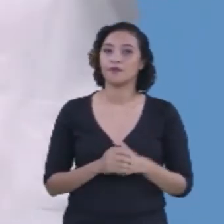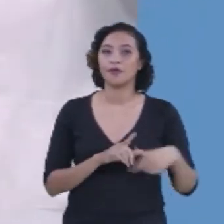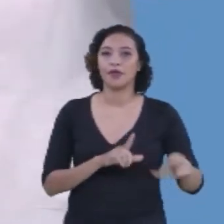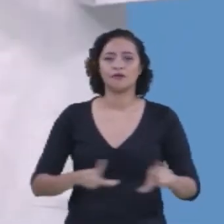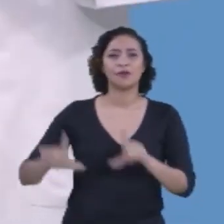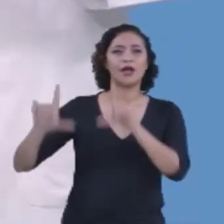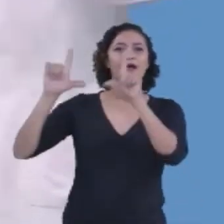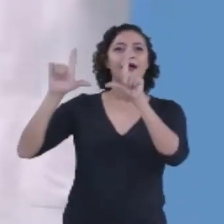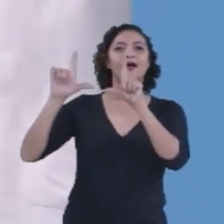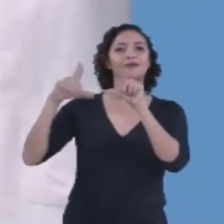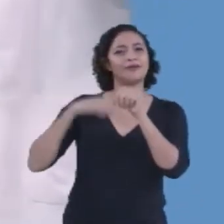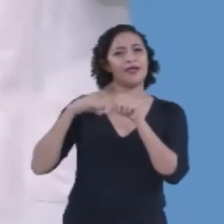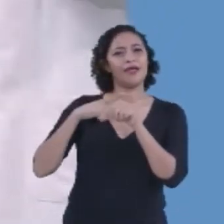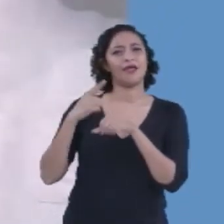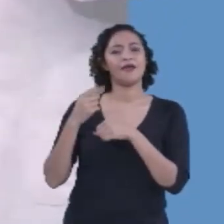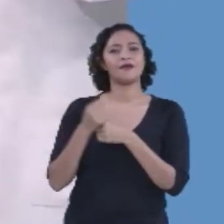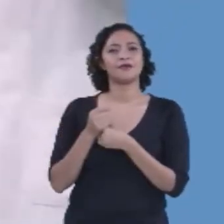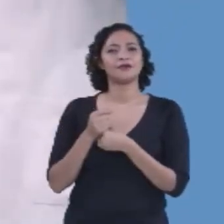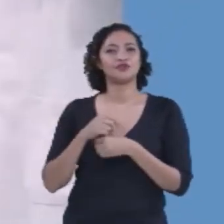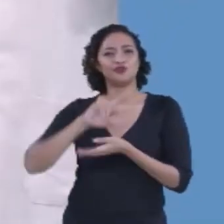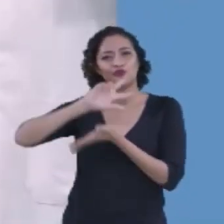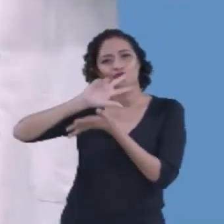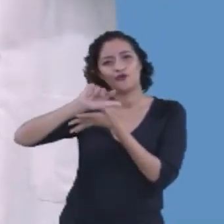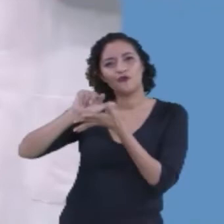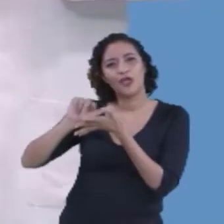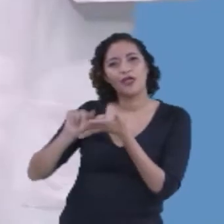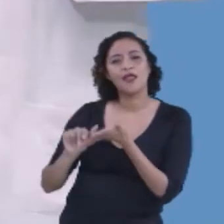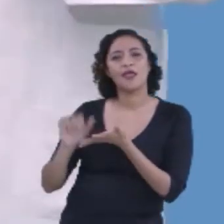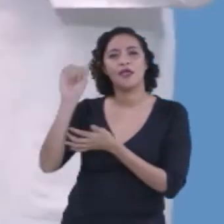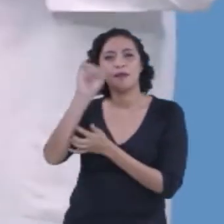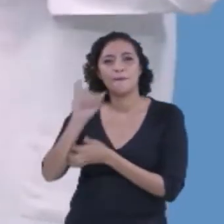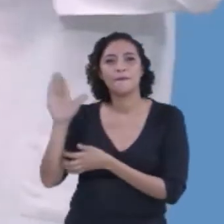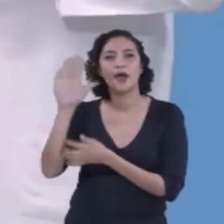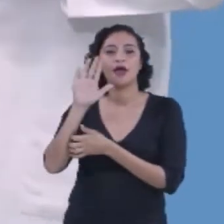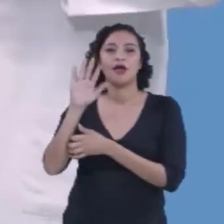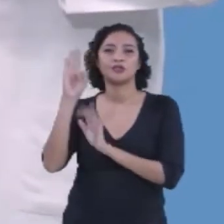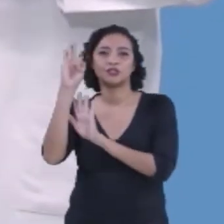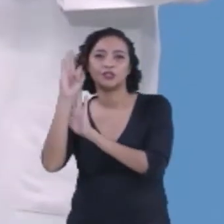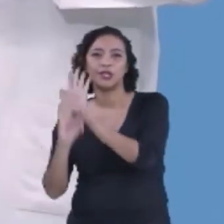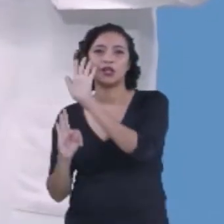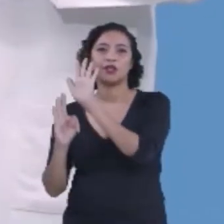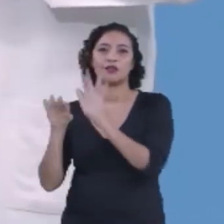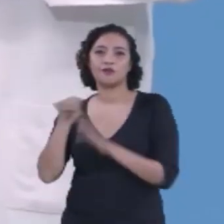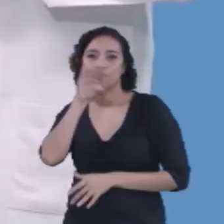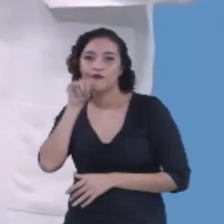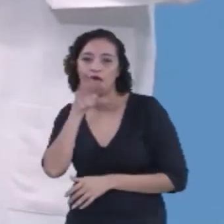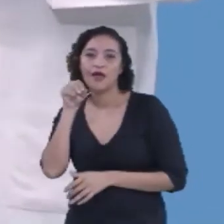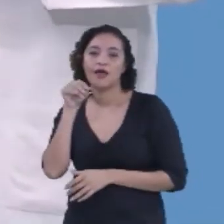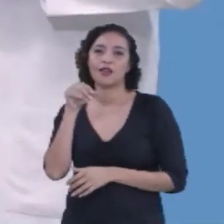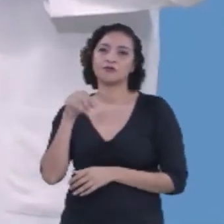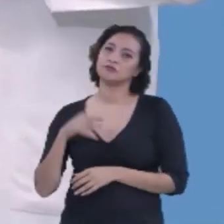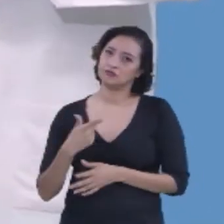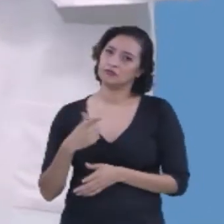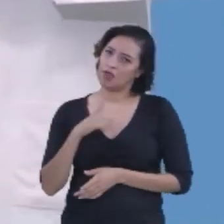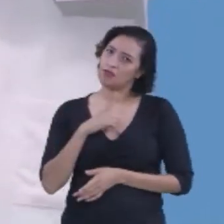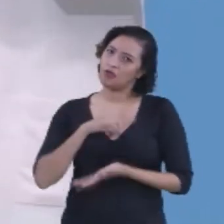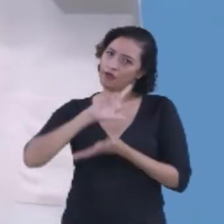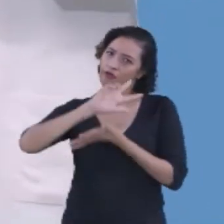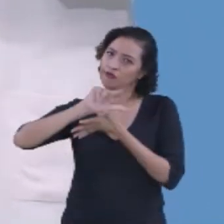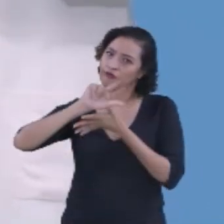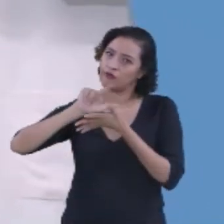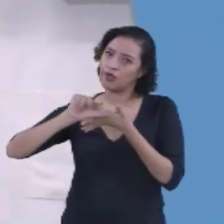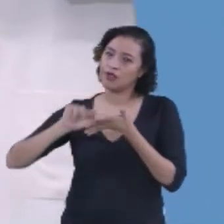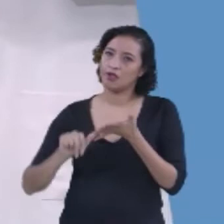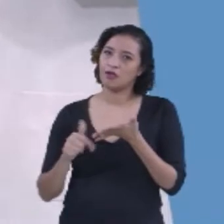de diversas linguagens, tanto a verbal quanto a não verbal. A gente pode observar aqui um personagem